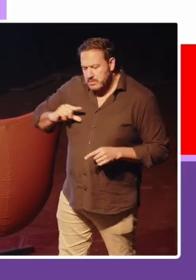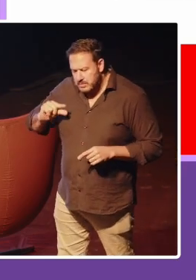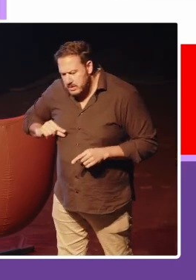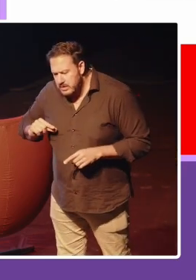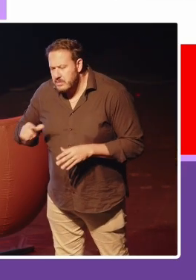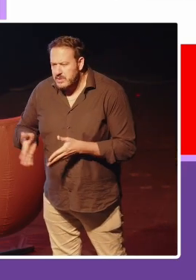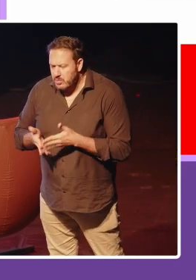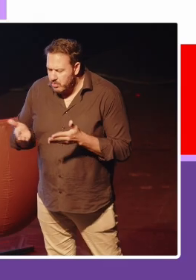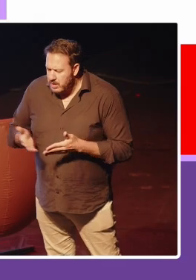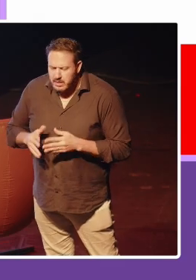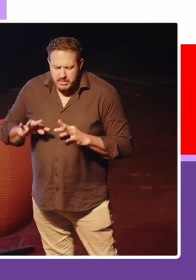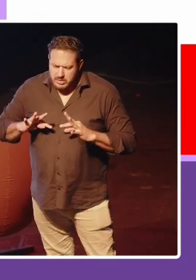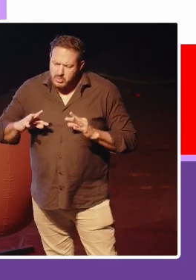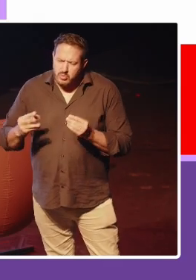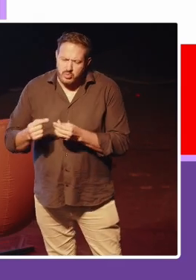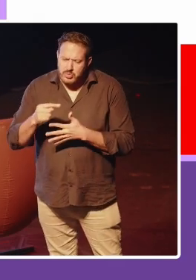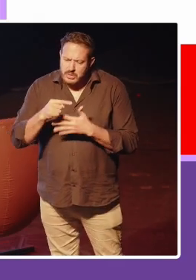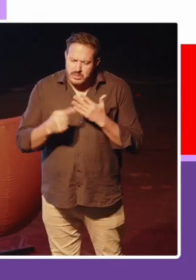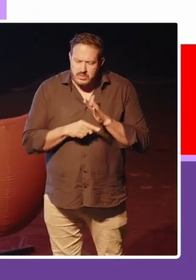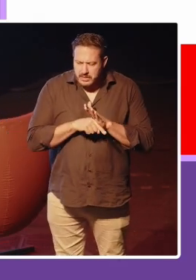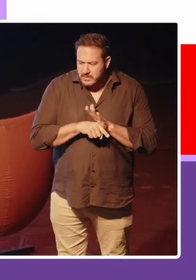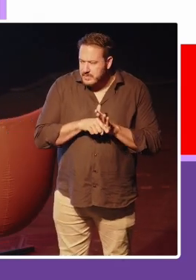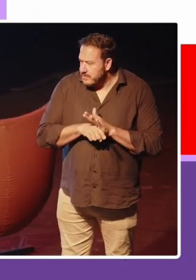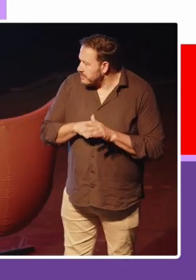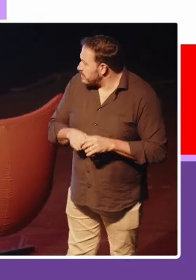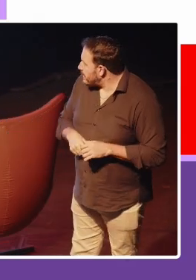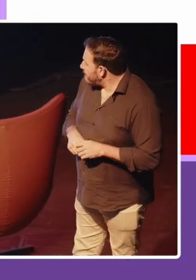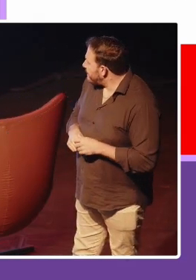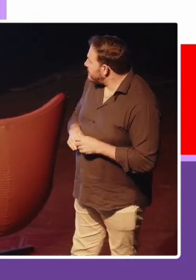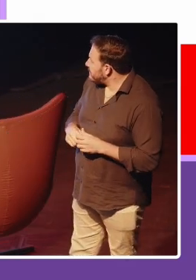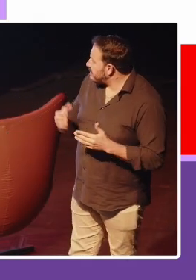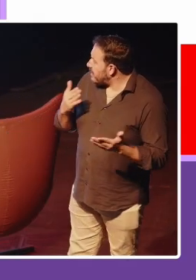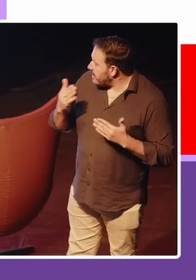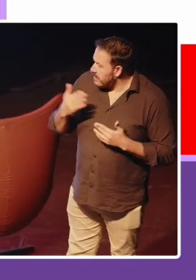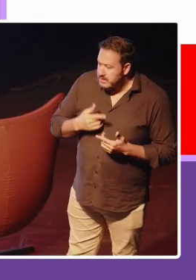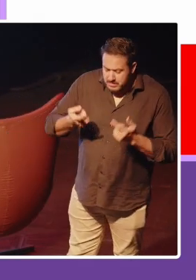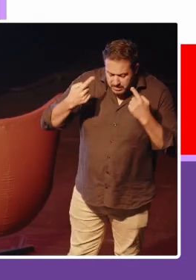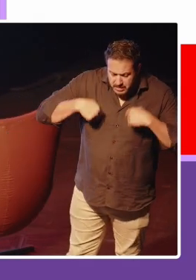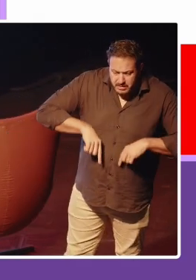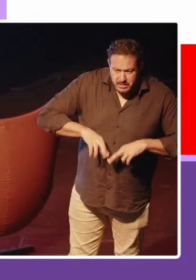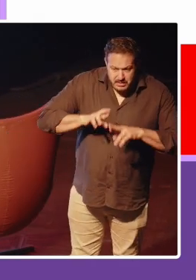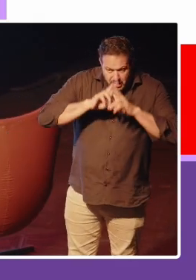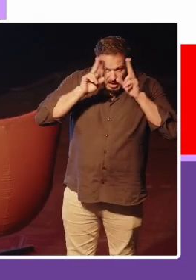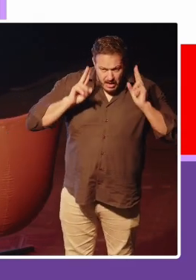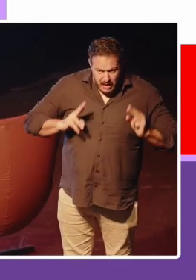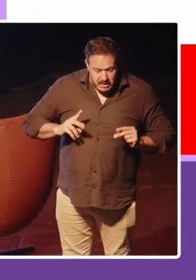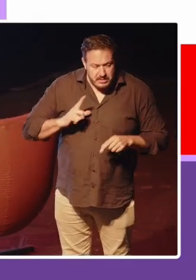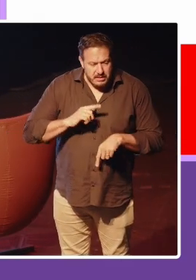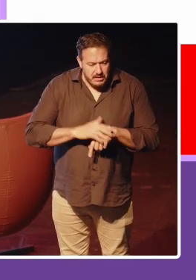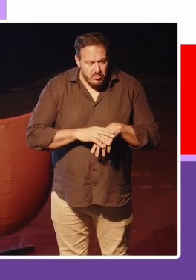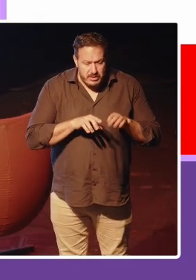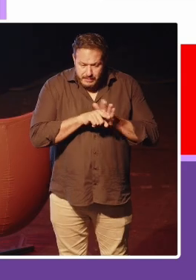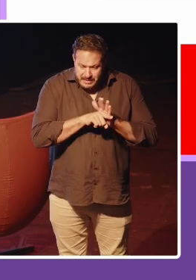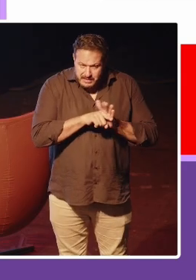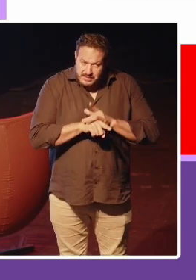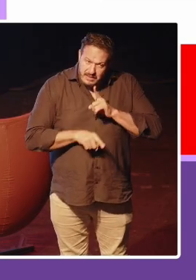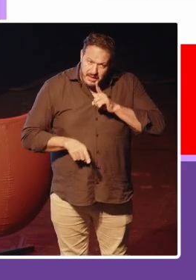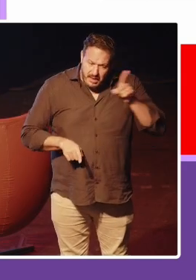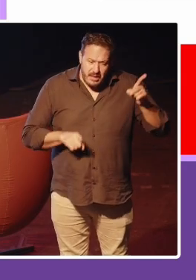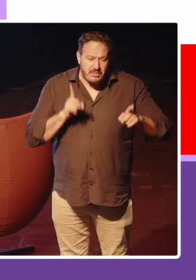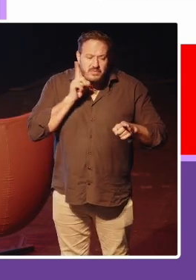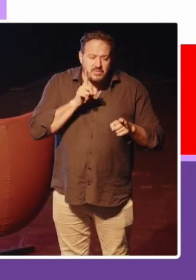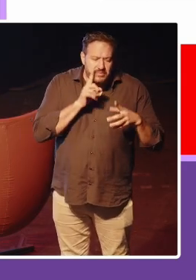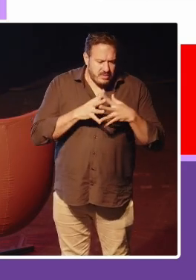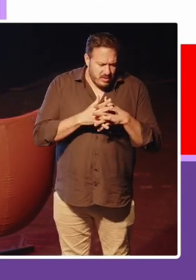pobreza, enfim, tudo isso ainda está sendo investigado. Em relação à raça, existem muitas pesquisas dos Estados Unidos,